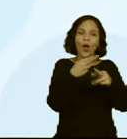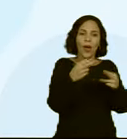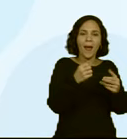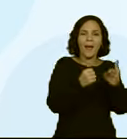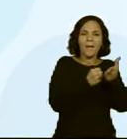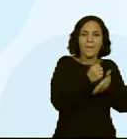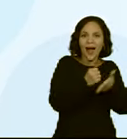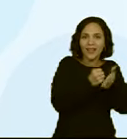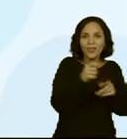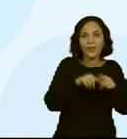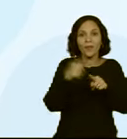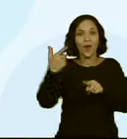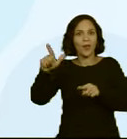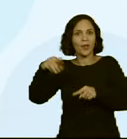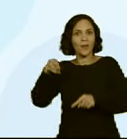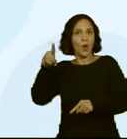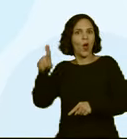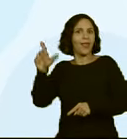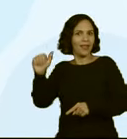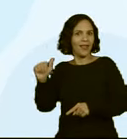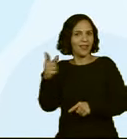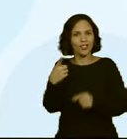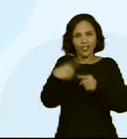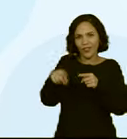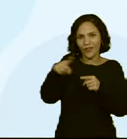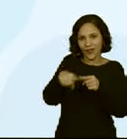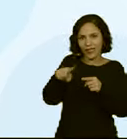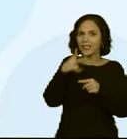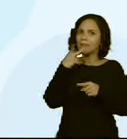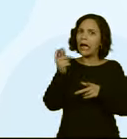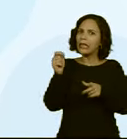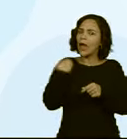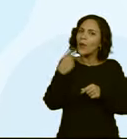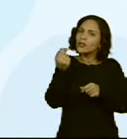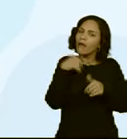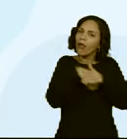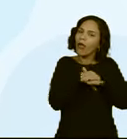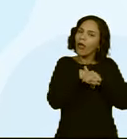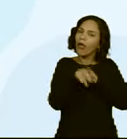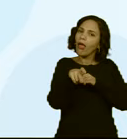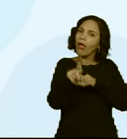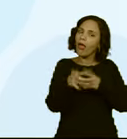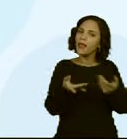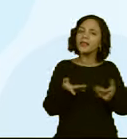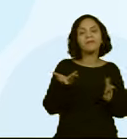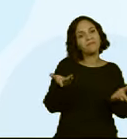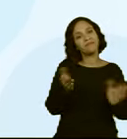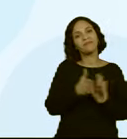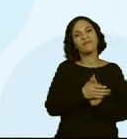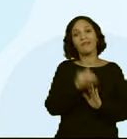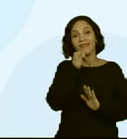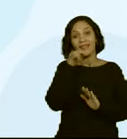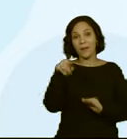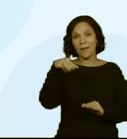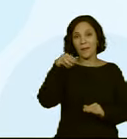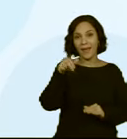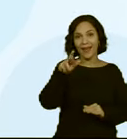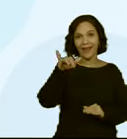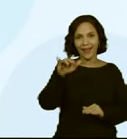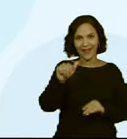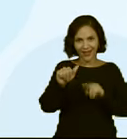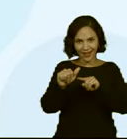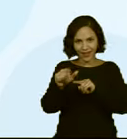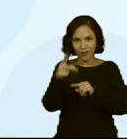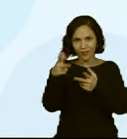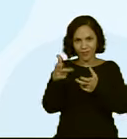básicos e aqueles da moda né então a gente viu lá no caso da Maria que é existe uma